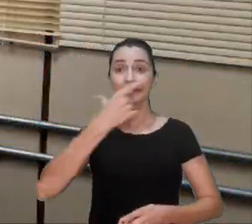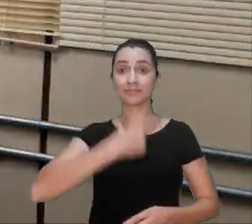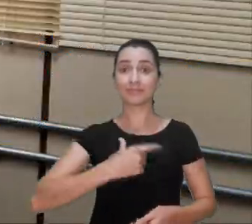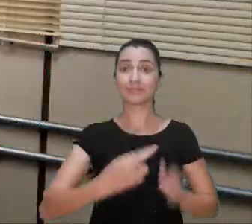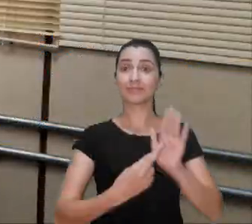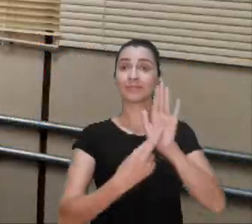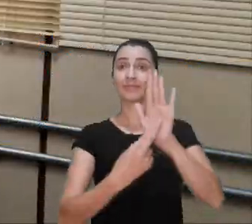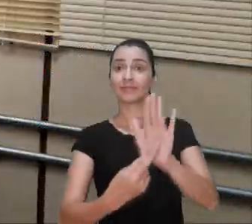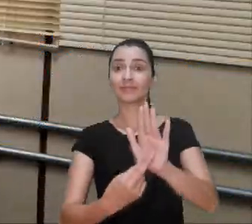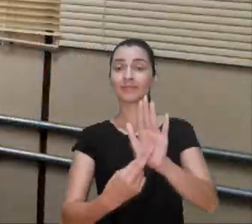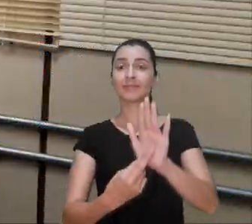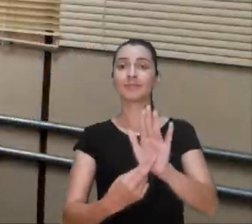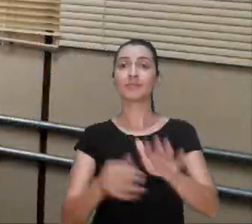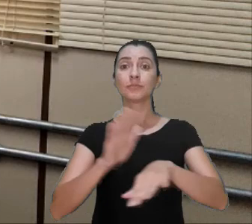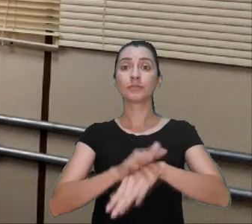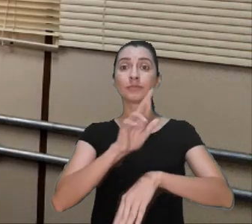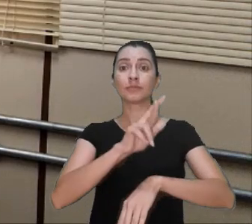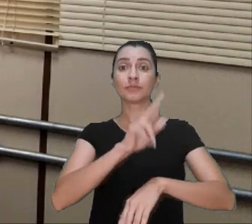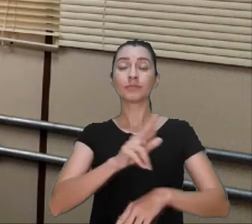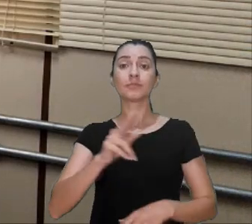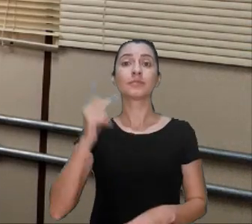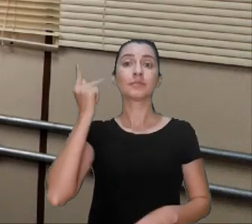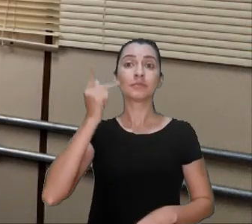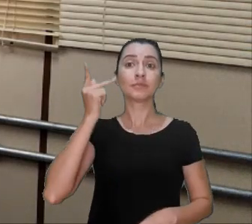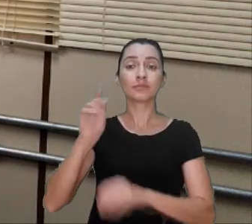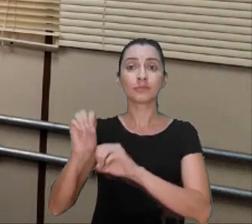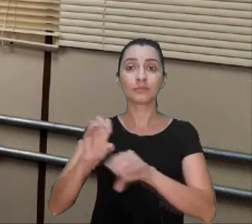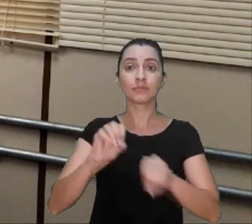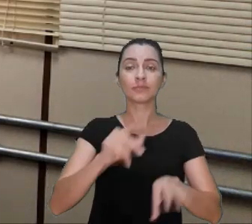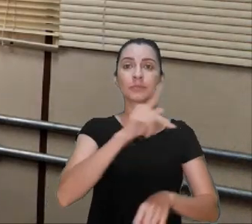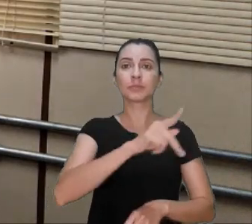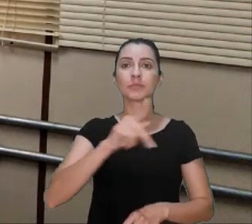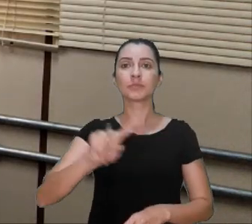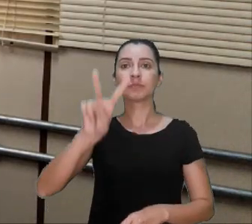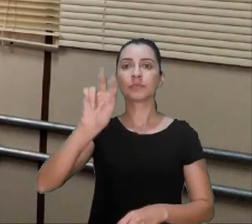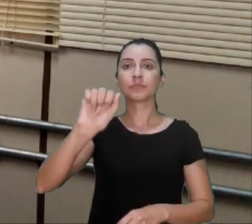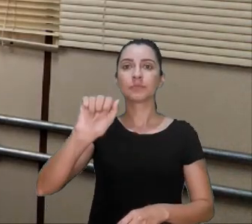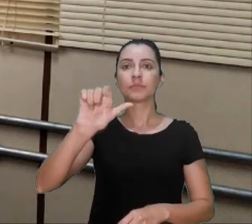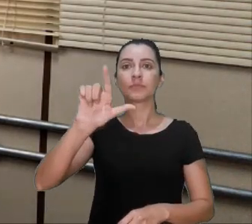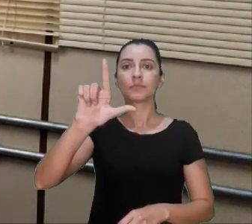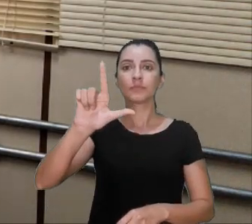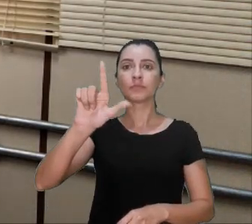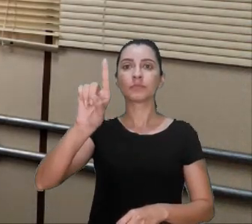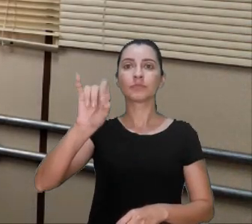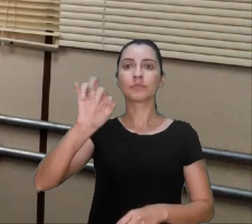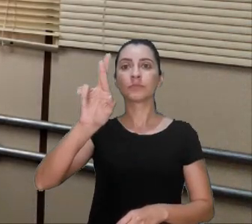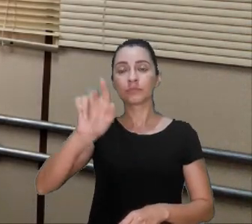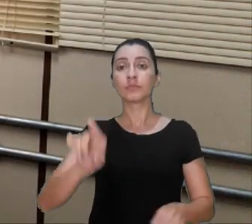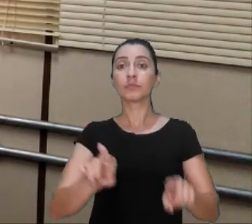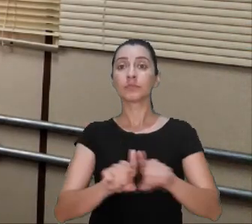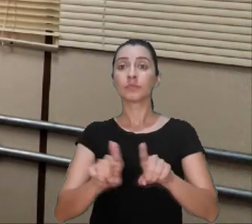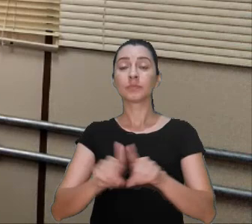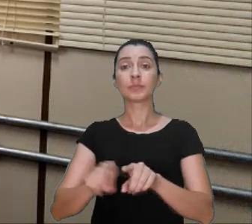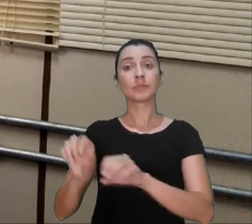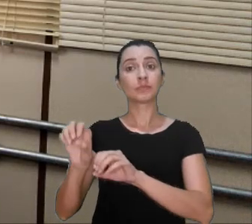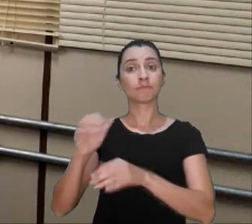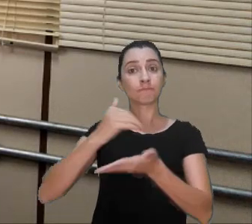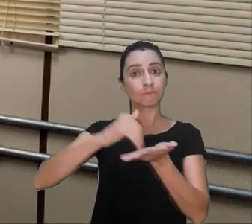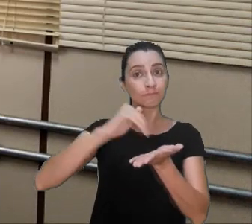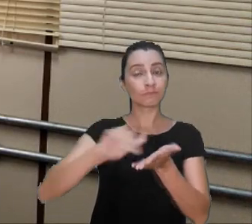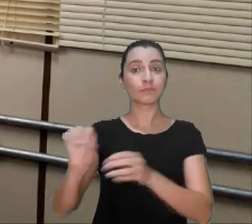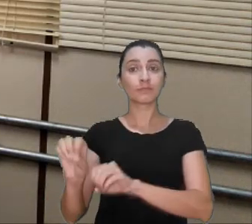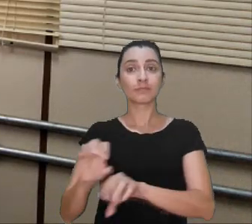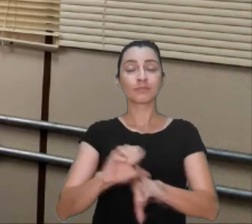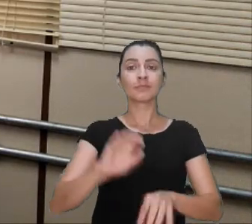Olá, em nome do Superintendente de Gestão Políticas Educacionais, professor Valdir Leonel, da Secretária Municipal de